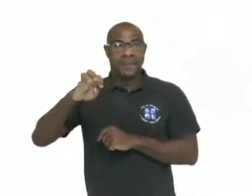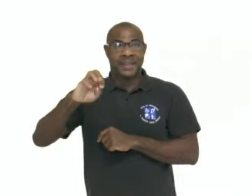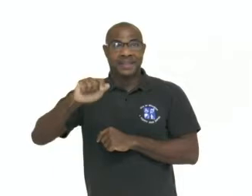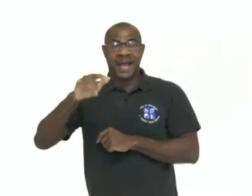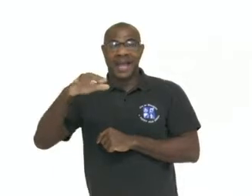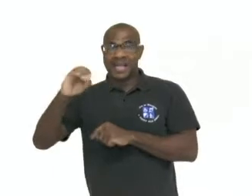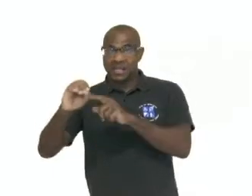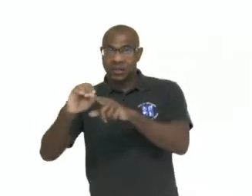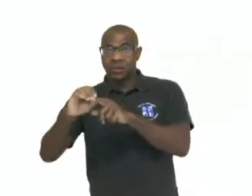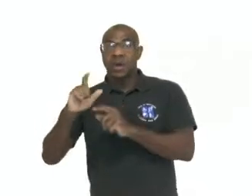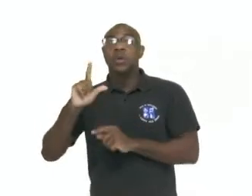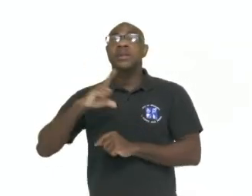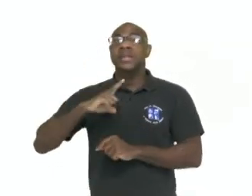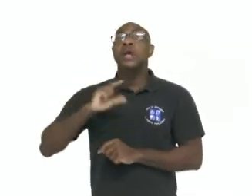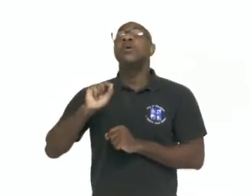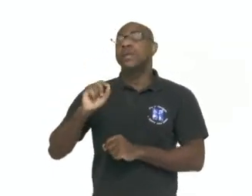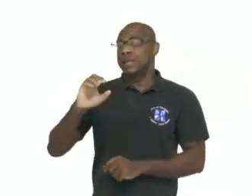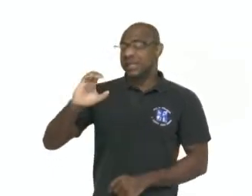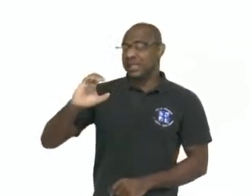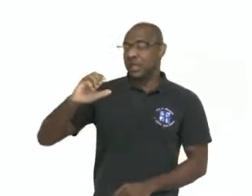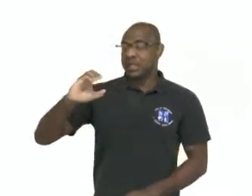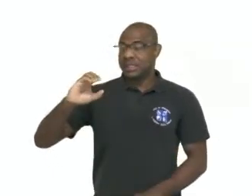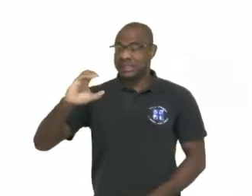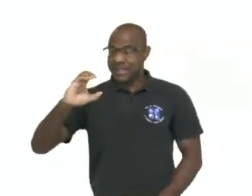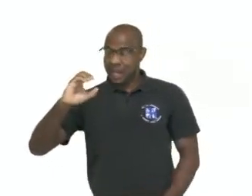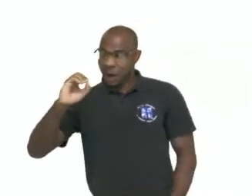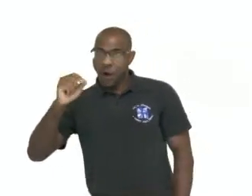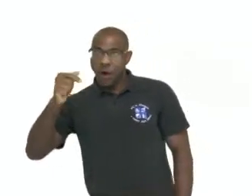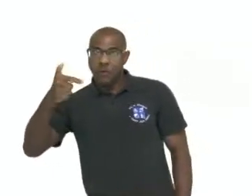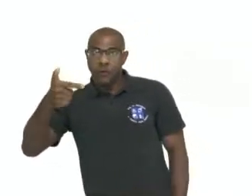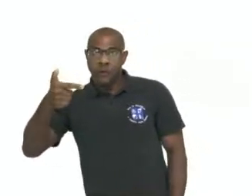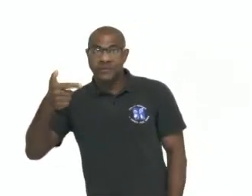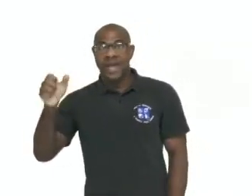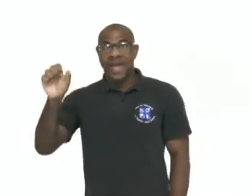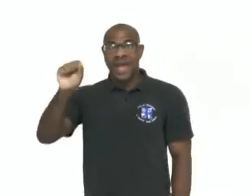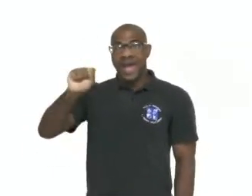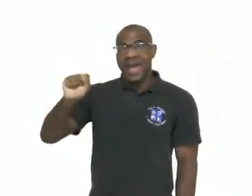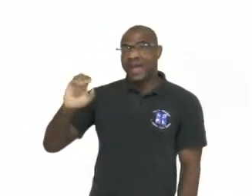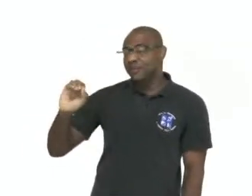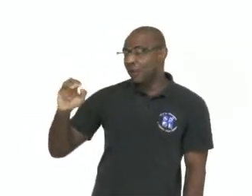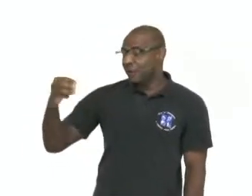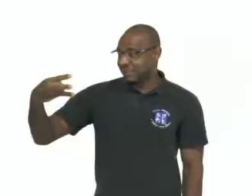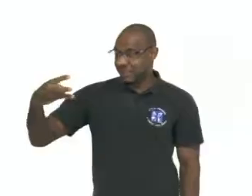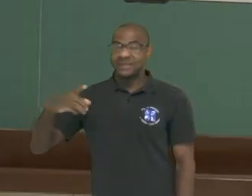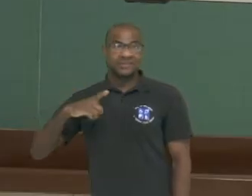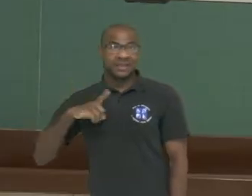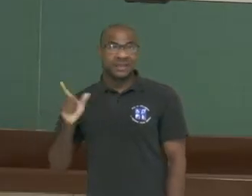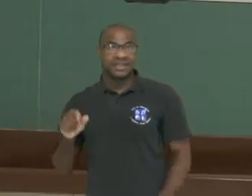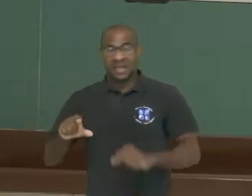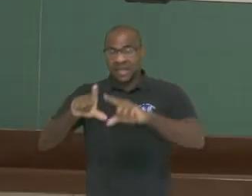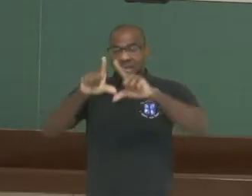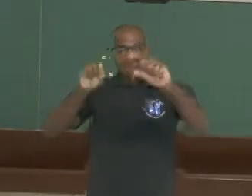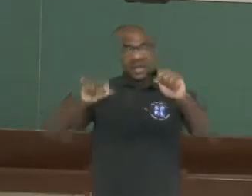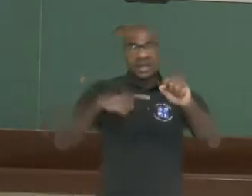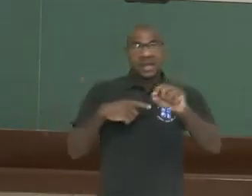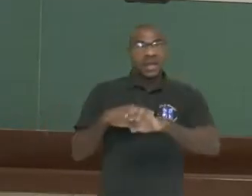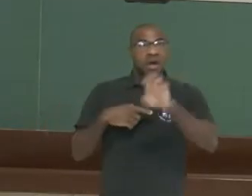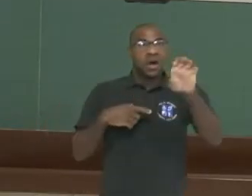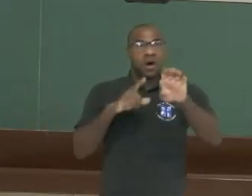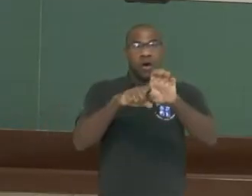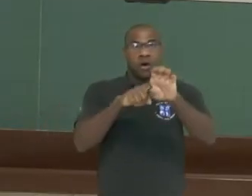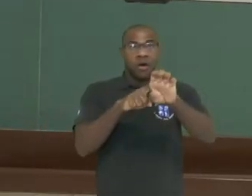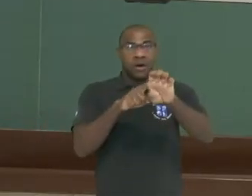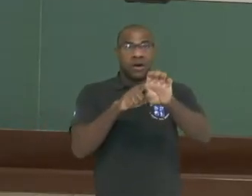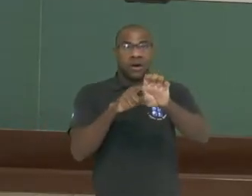exemplo CO2 e SO3. Lembrando então, a partir dessa fórmula geral, no lugar do E para o